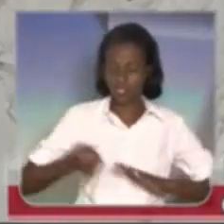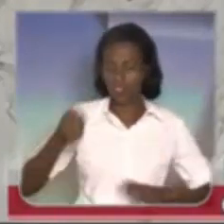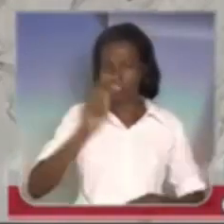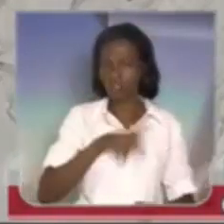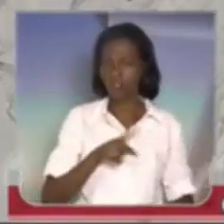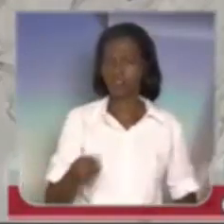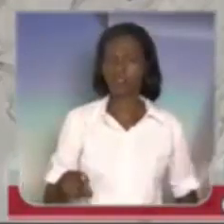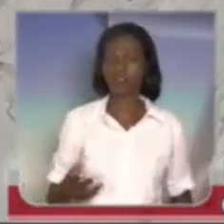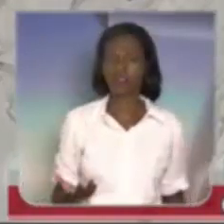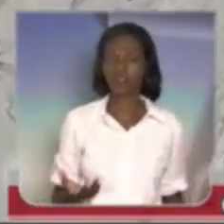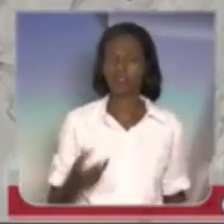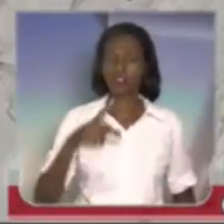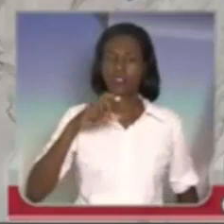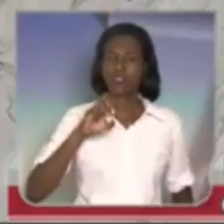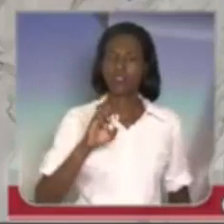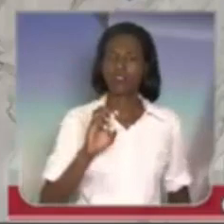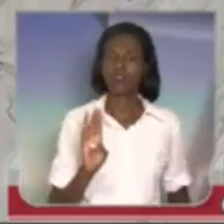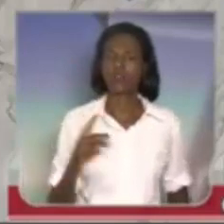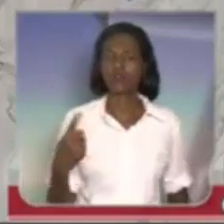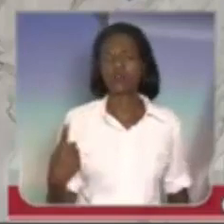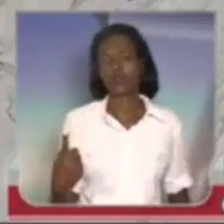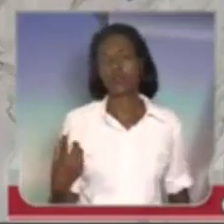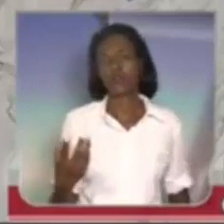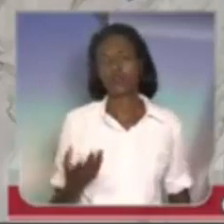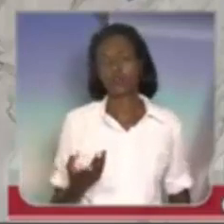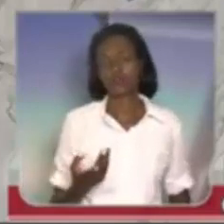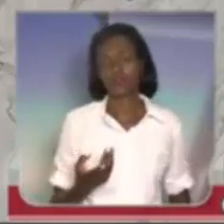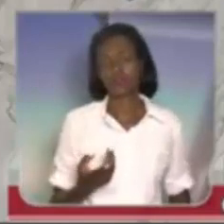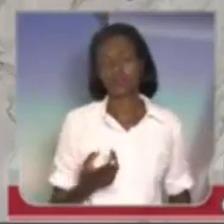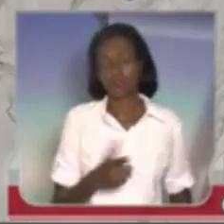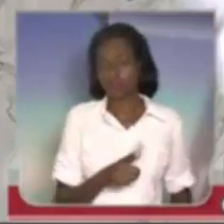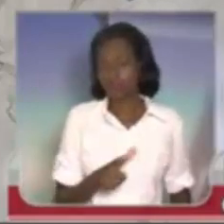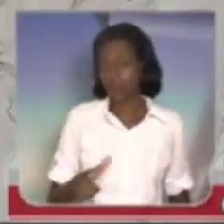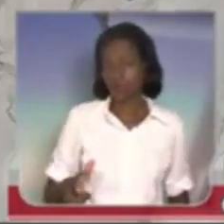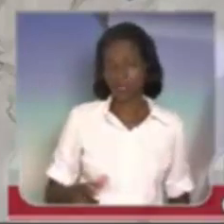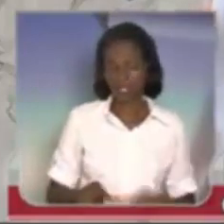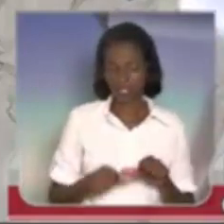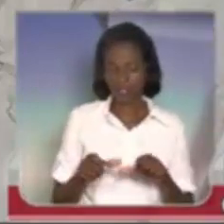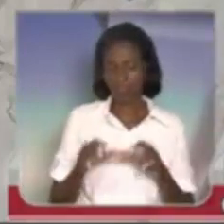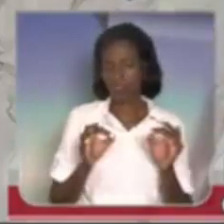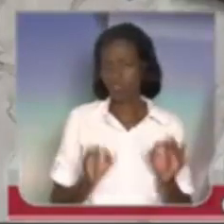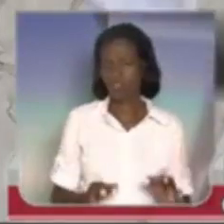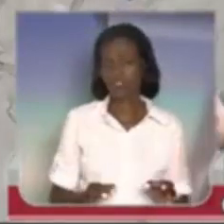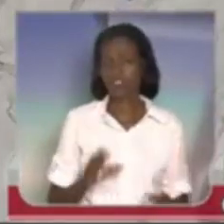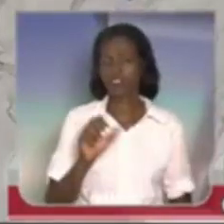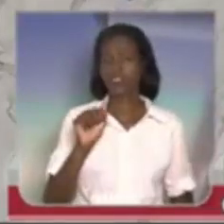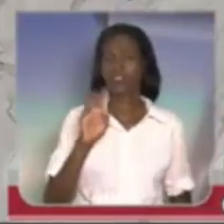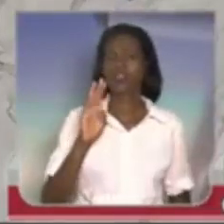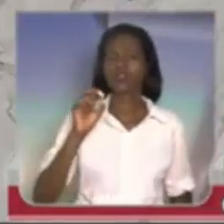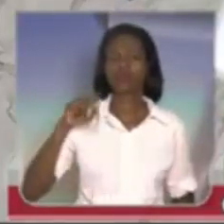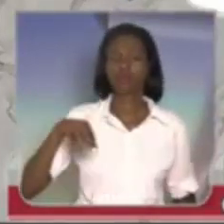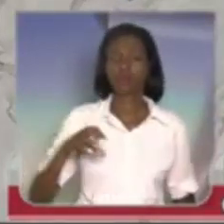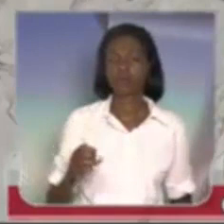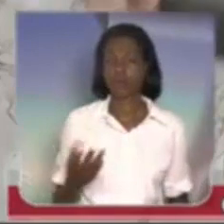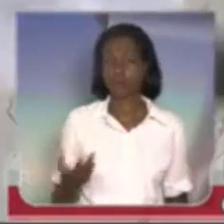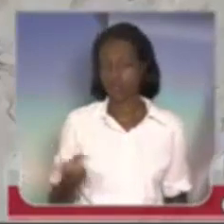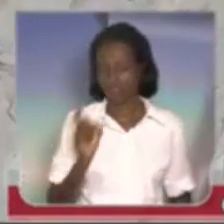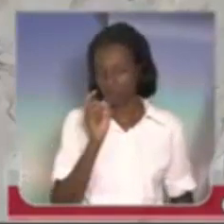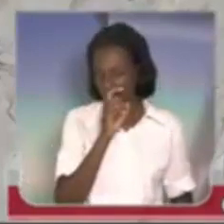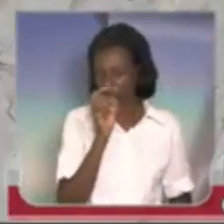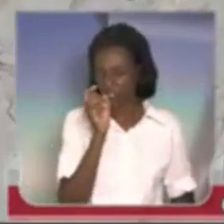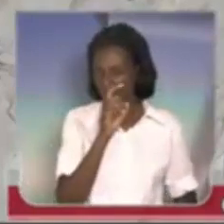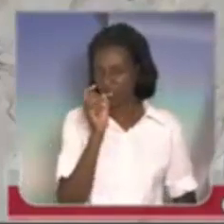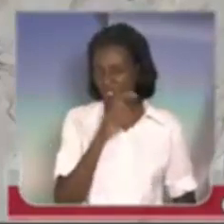rede estadual uma Fronte senhor presidente disso não é não houve reajuste houve abono houve propaganda mentirosa propaganda